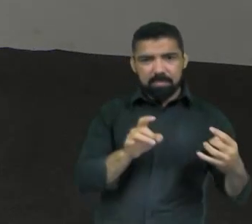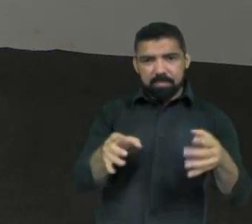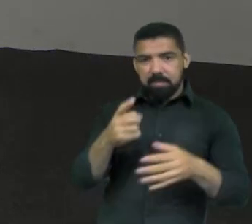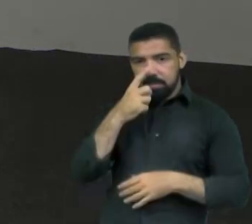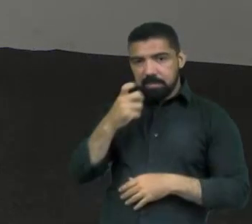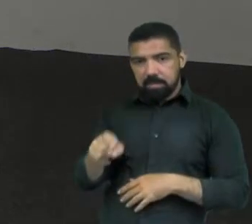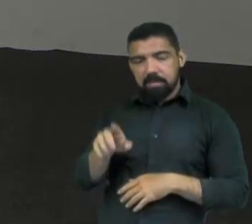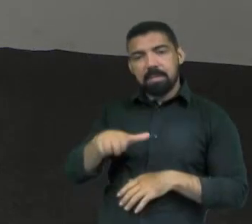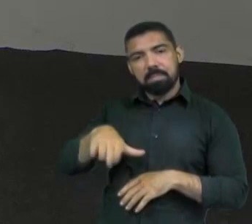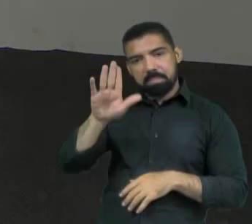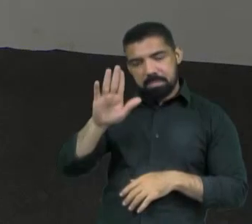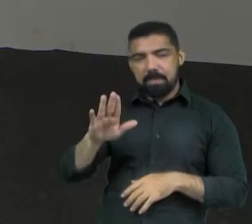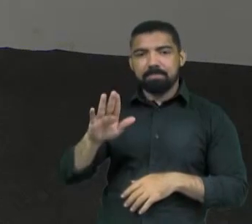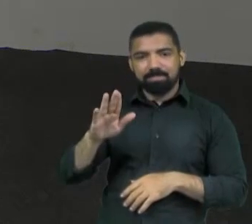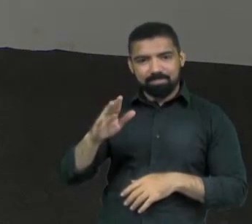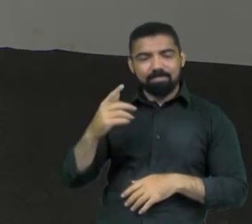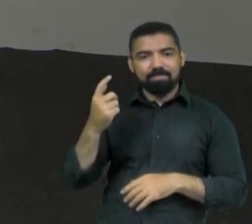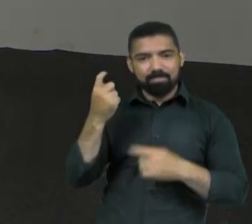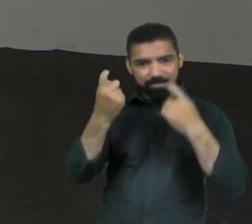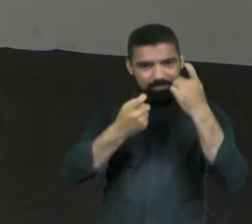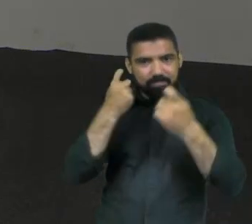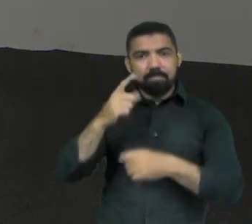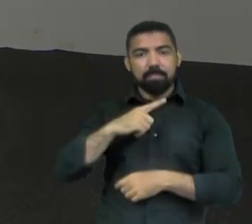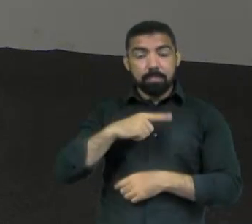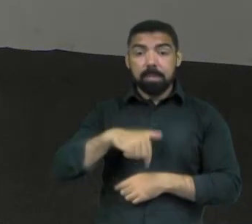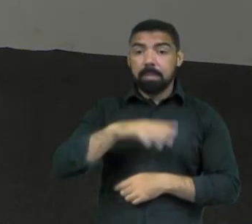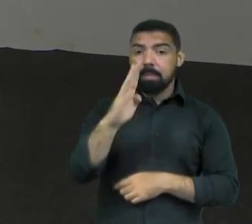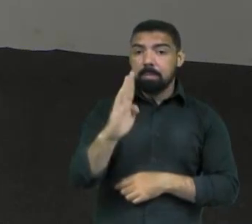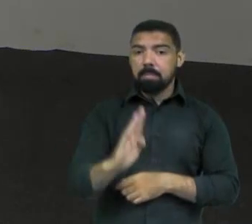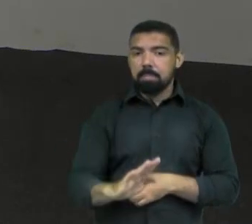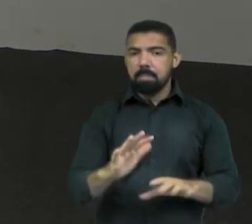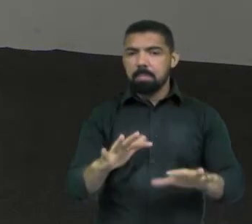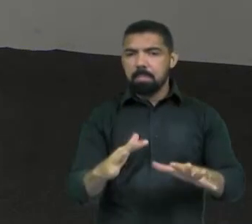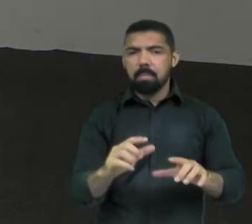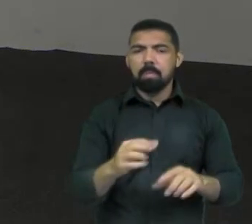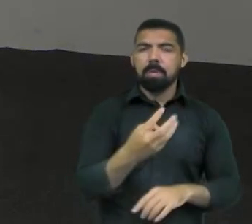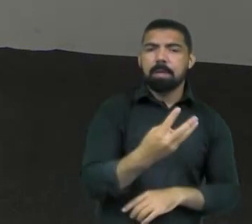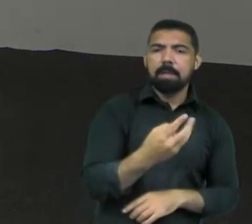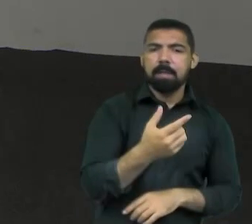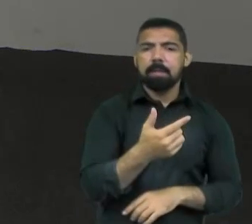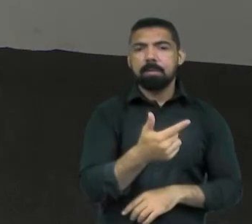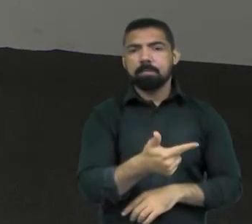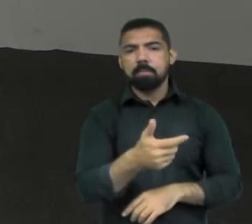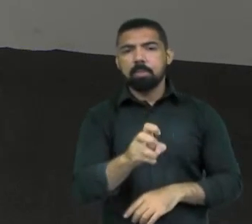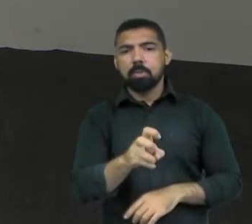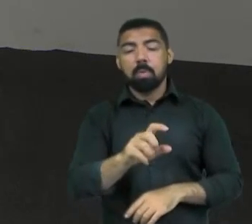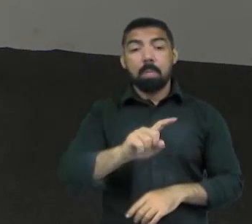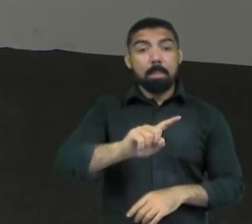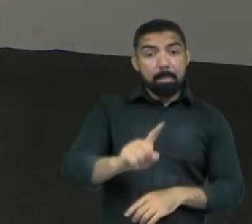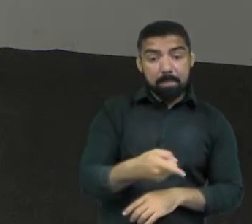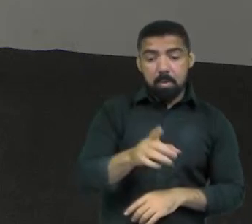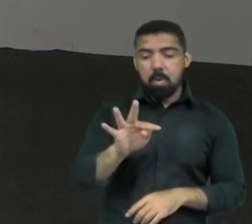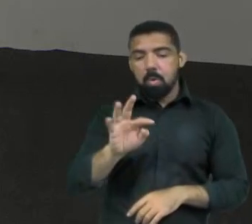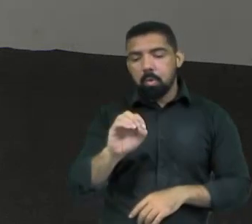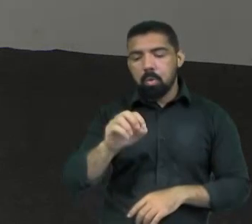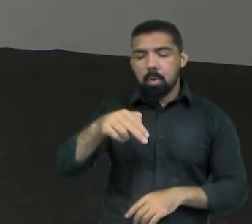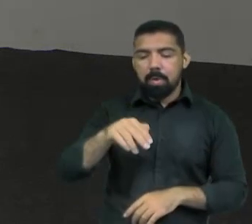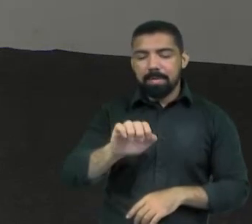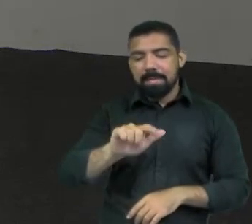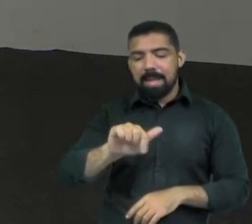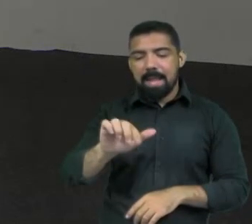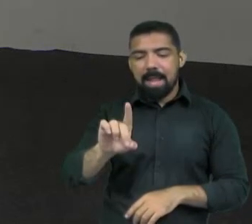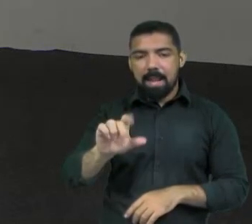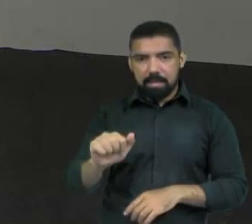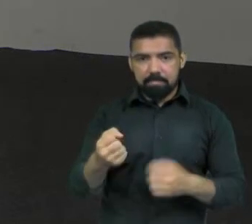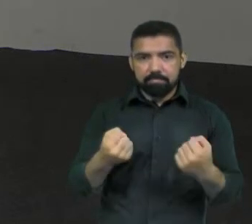mais preocupantes. No Brasil, a estimativa é de 325 mil toneladas lançadas anualmente no mar.